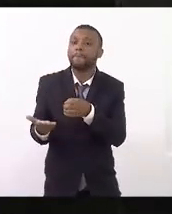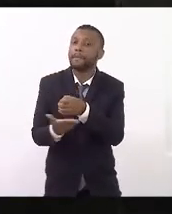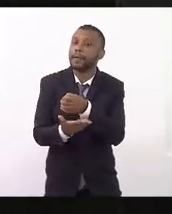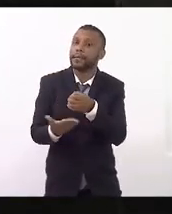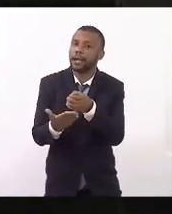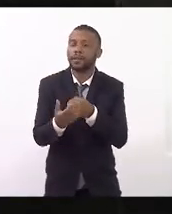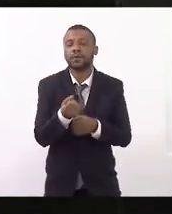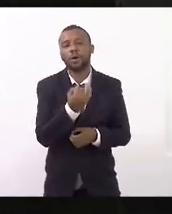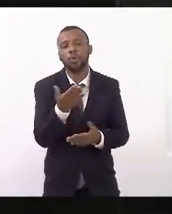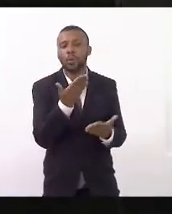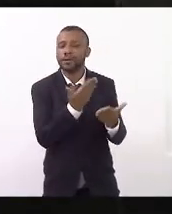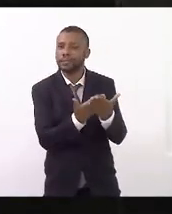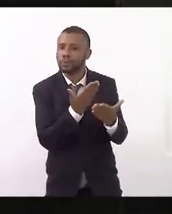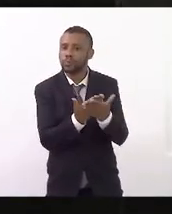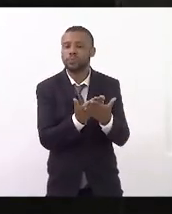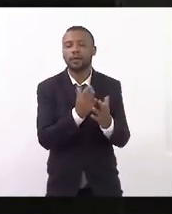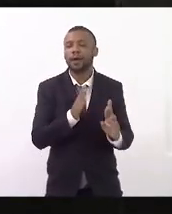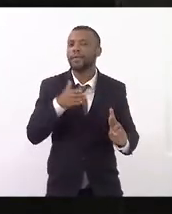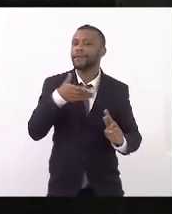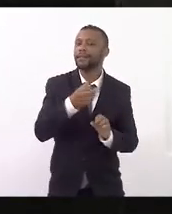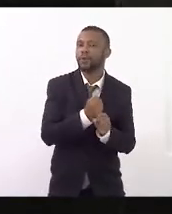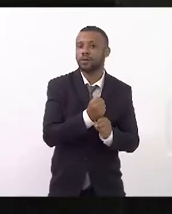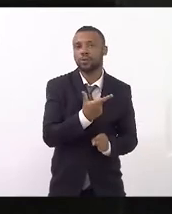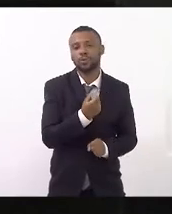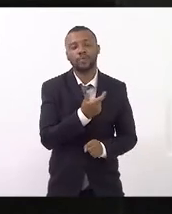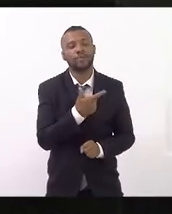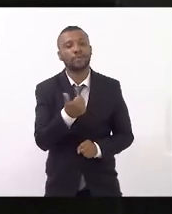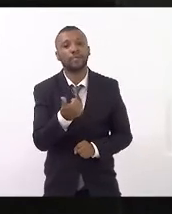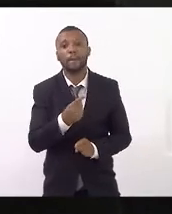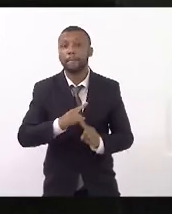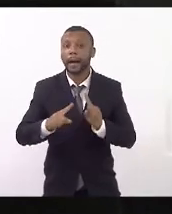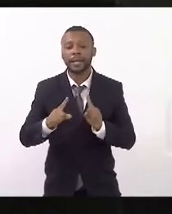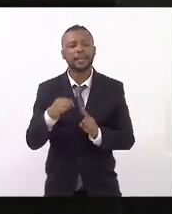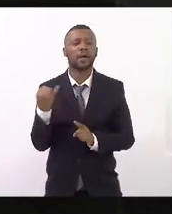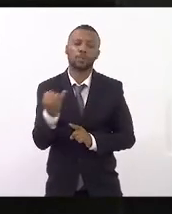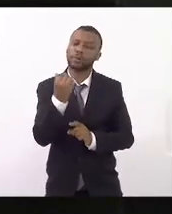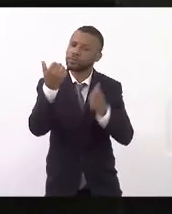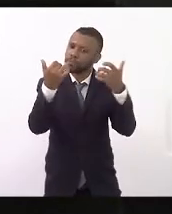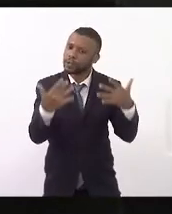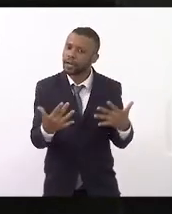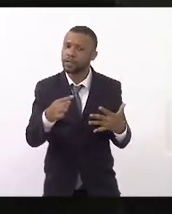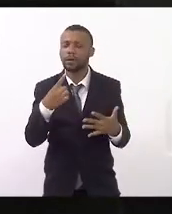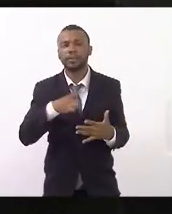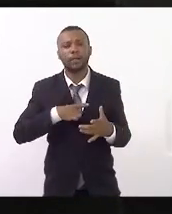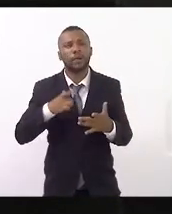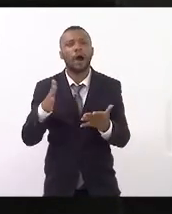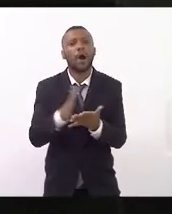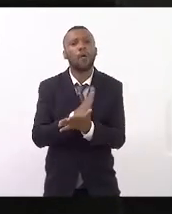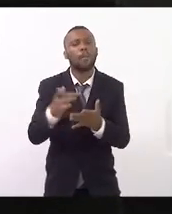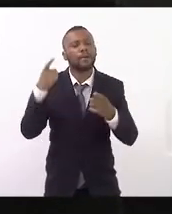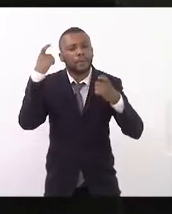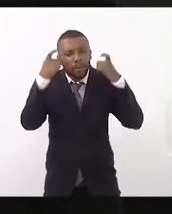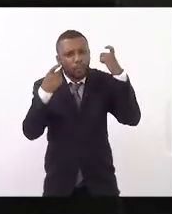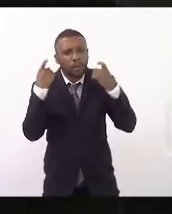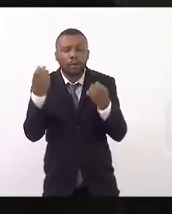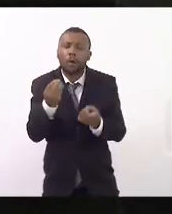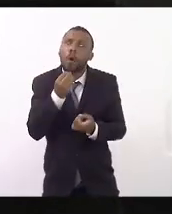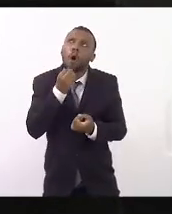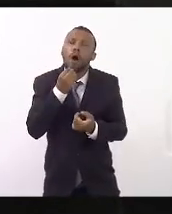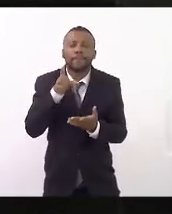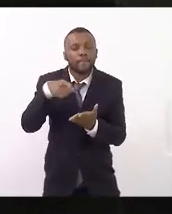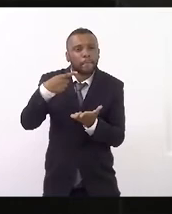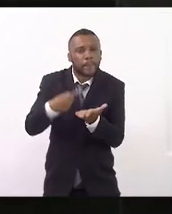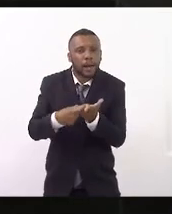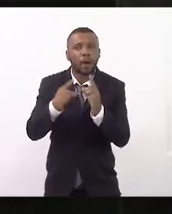2021. Mas é importante dizer que destacamos algumas preocupações e que, por óbvio, uma audiência